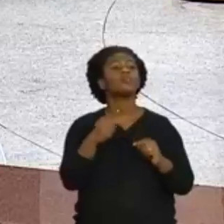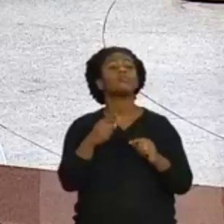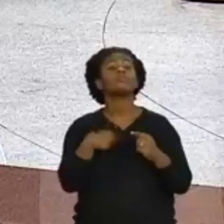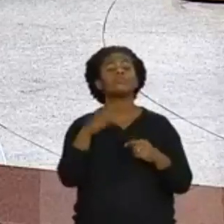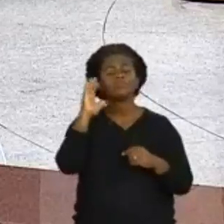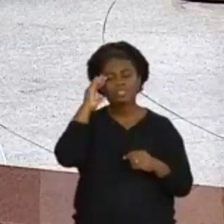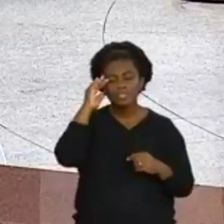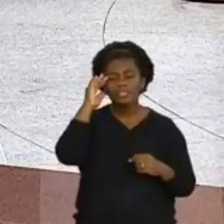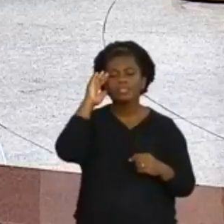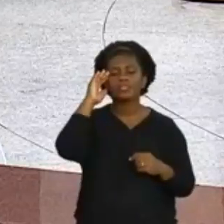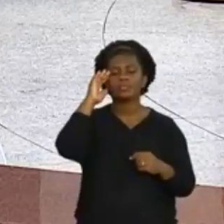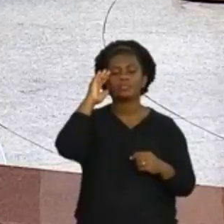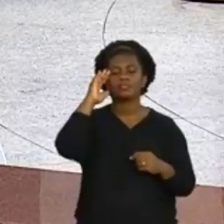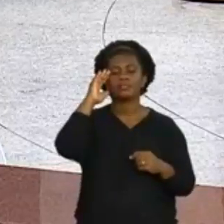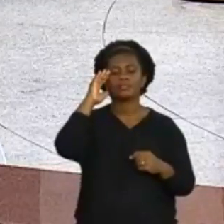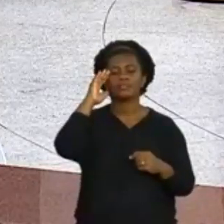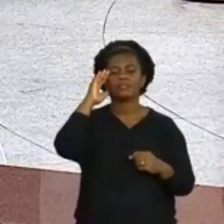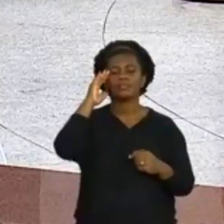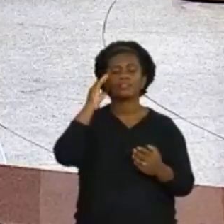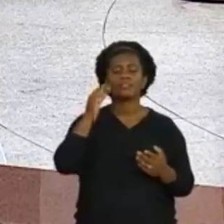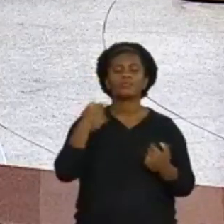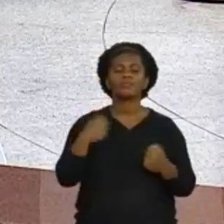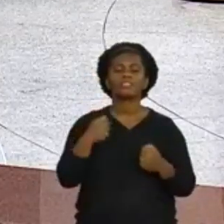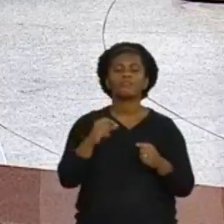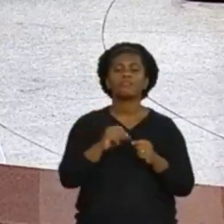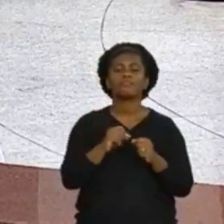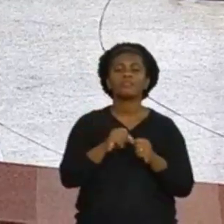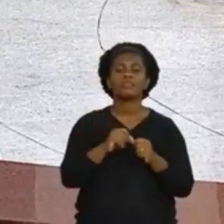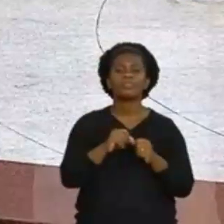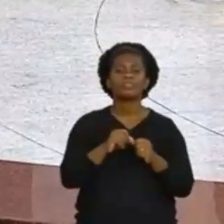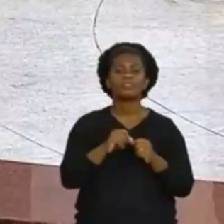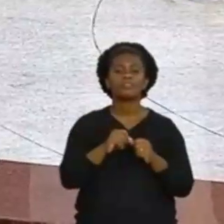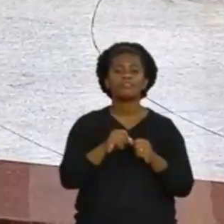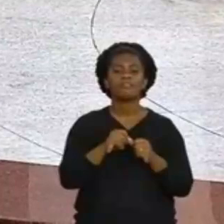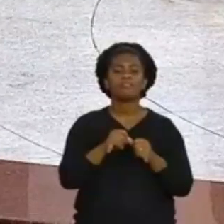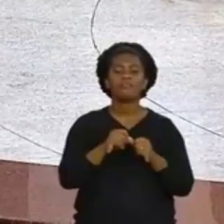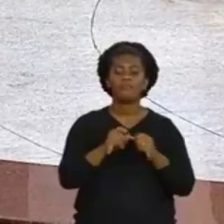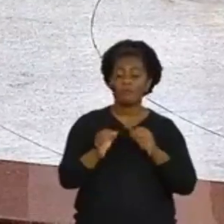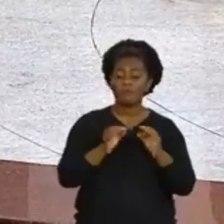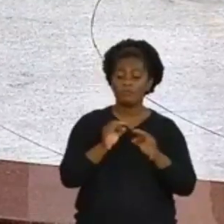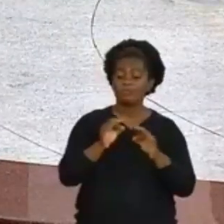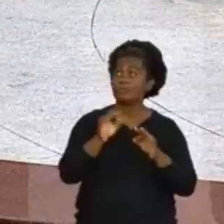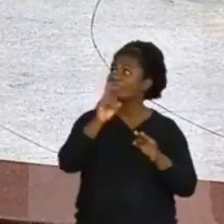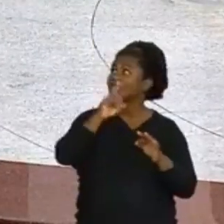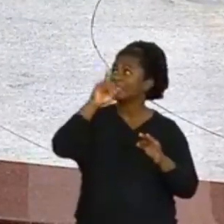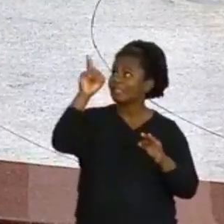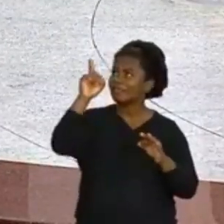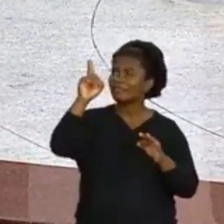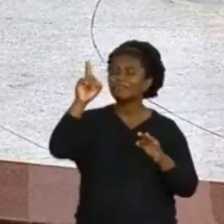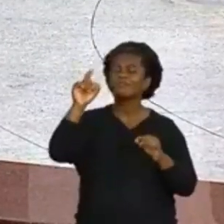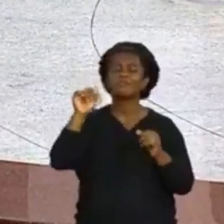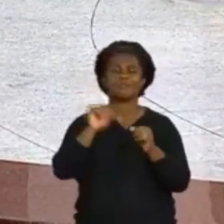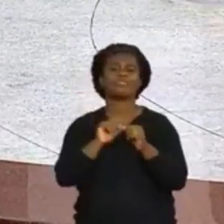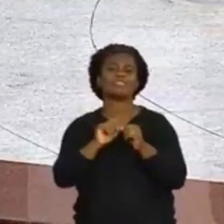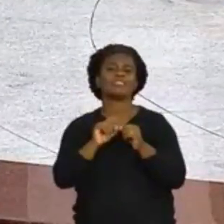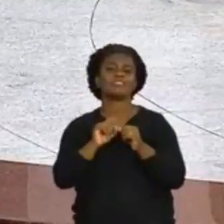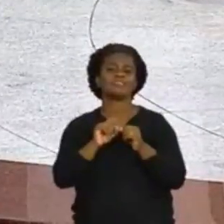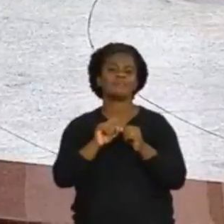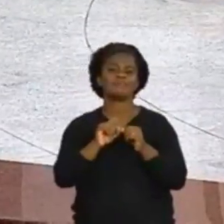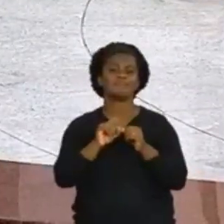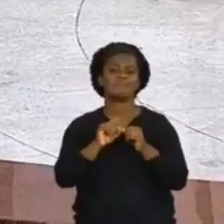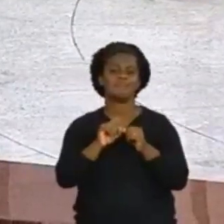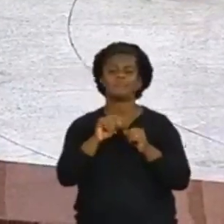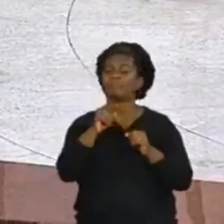são maiores do que os meus, são maiores do que os seus. Você não imagina como Deus tem